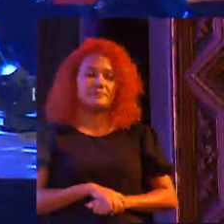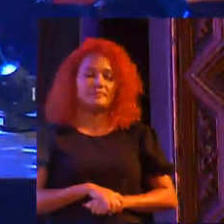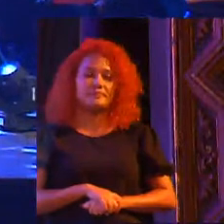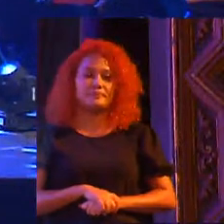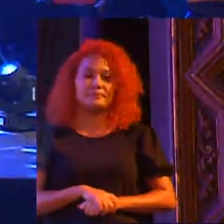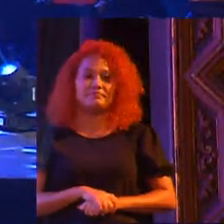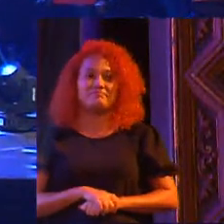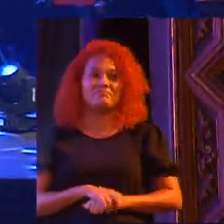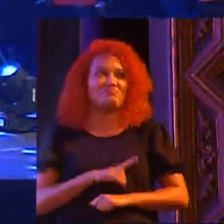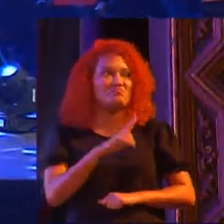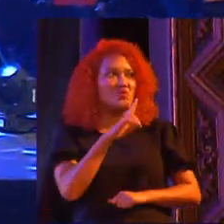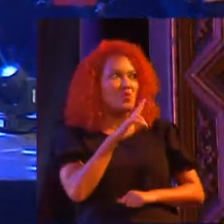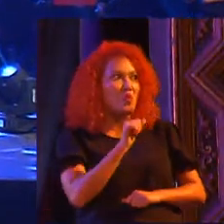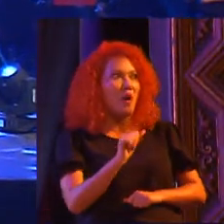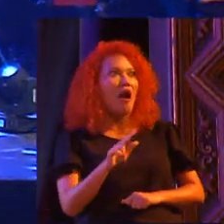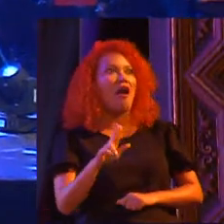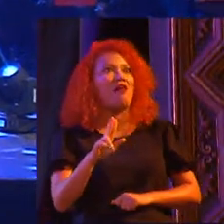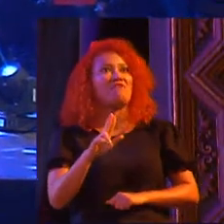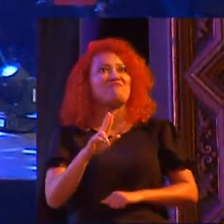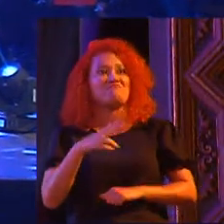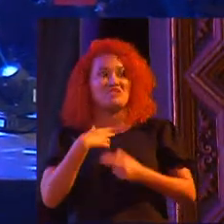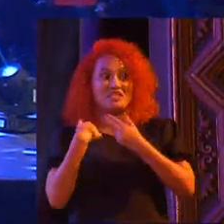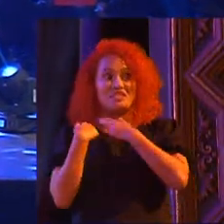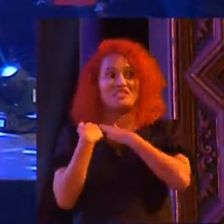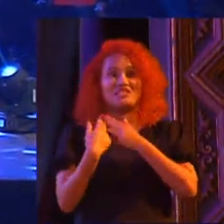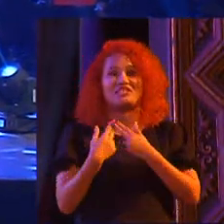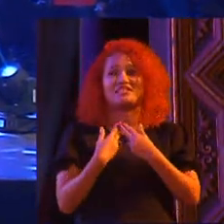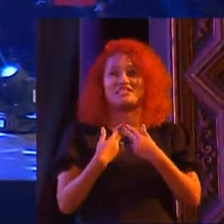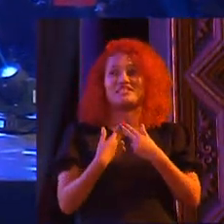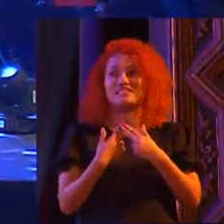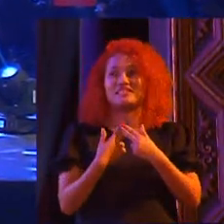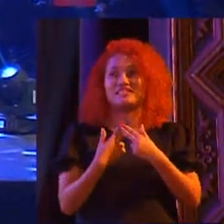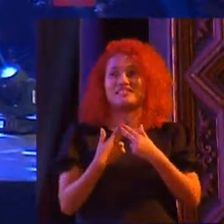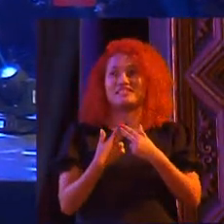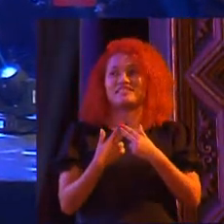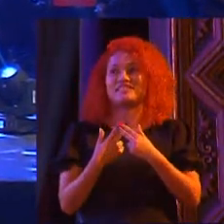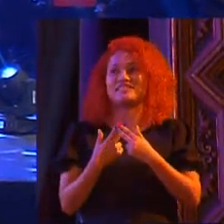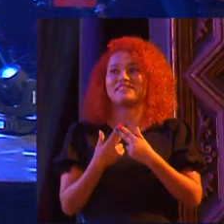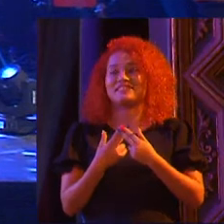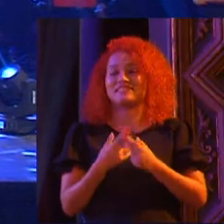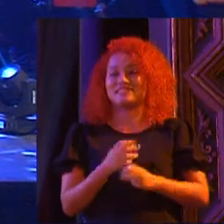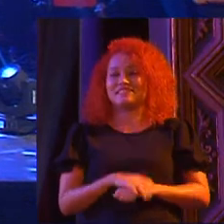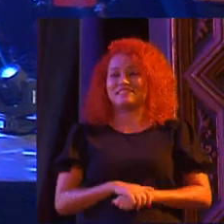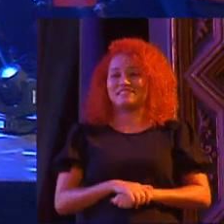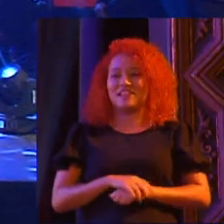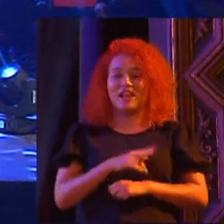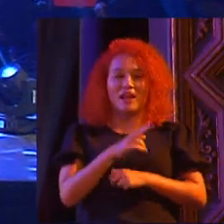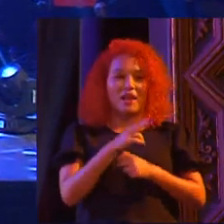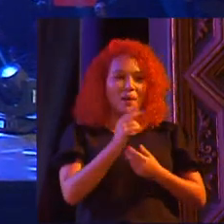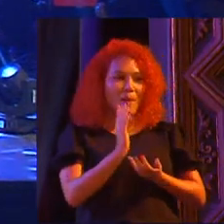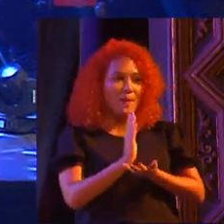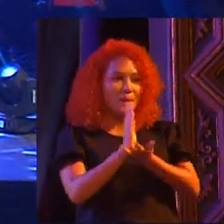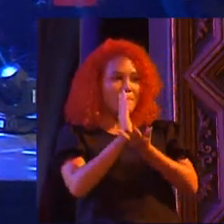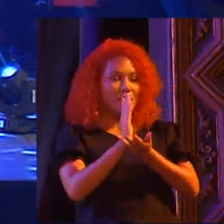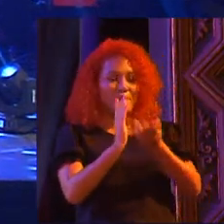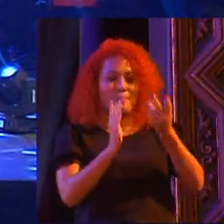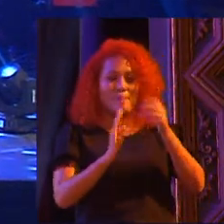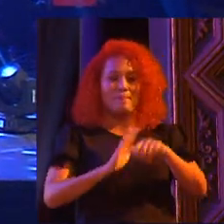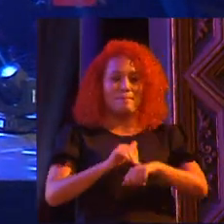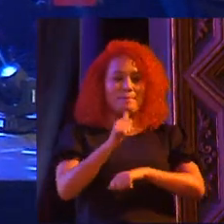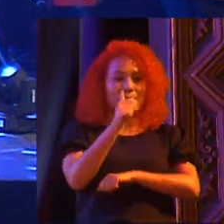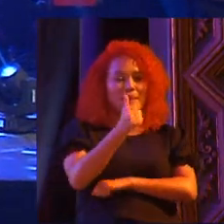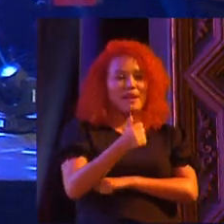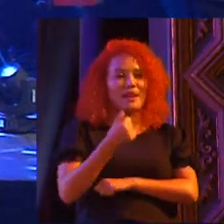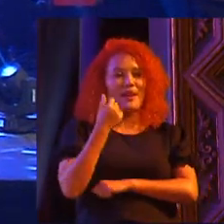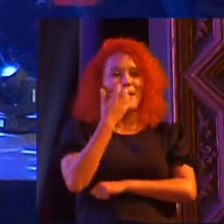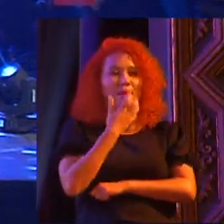Uau, hein, gente? Responsabilidade. Venho aqui no meio. Uai. E o prêmio de melhor produção